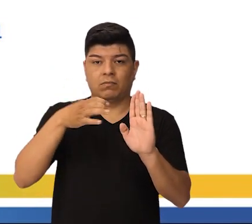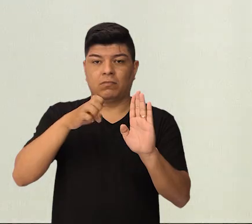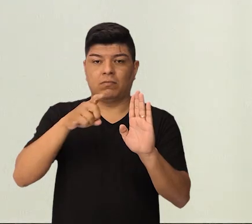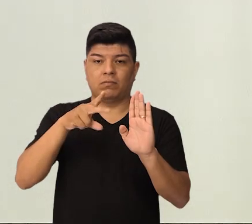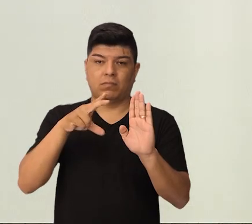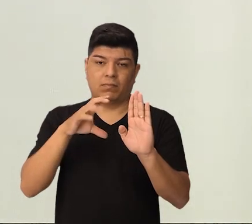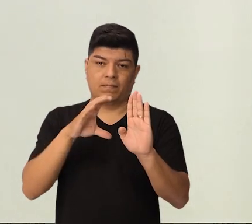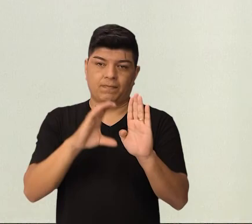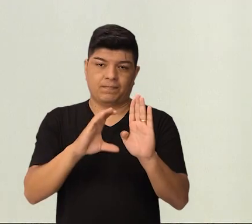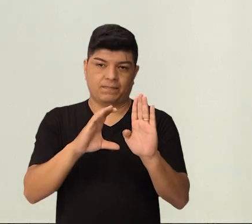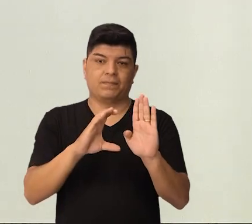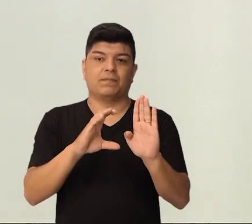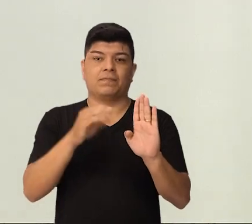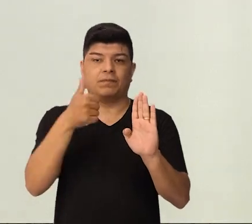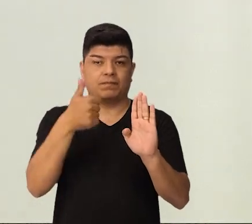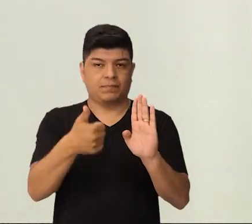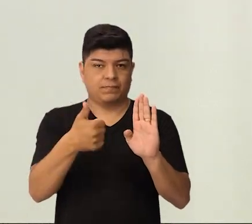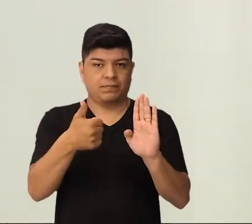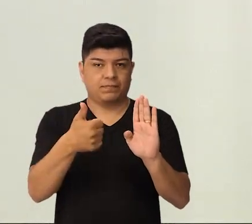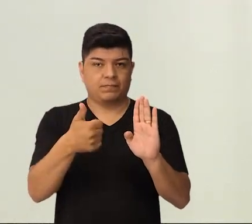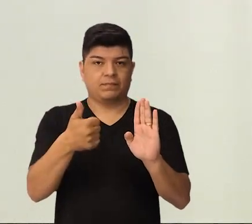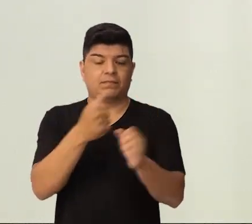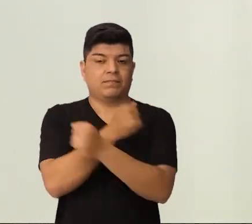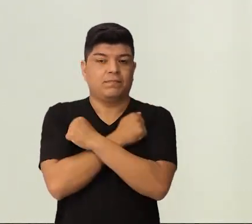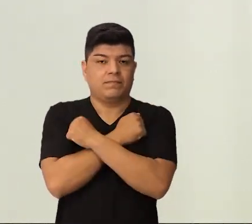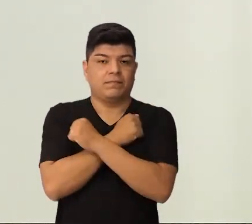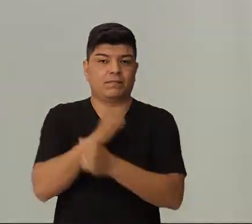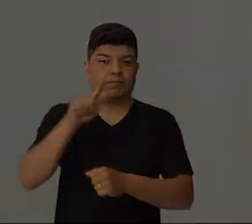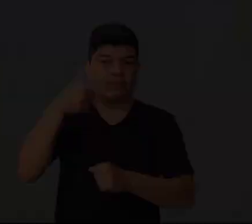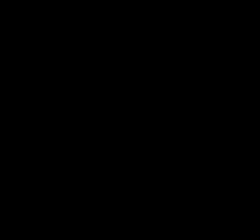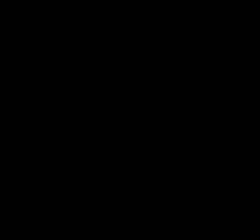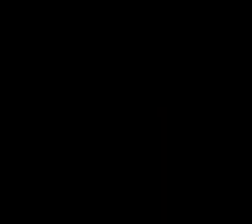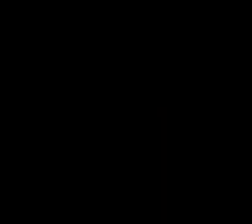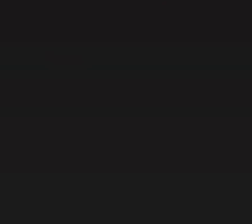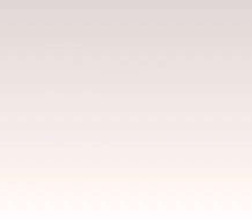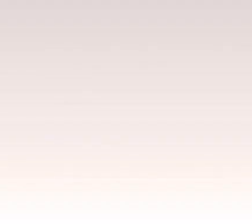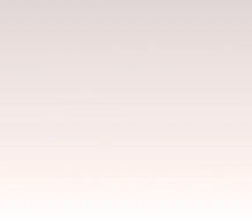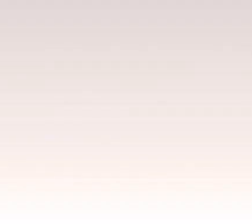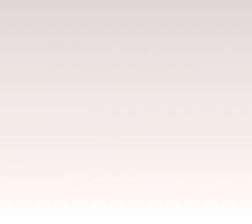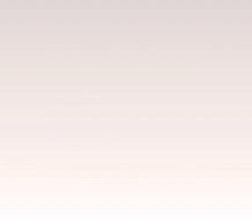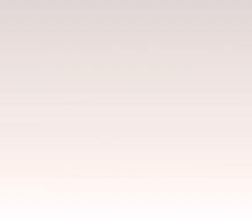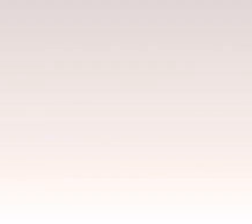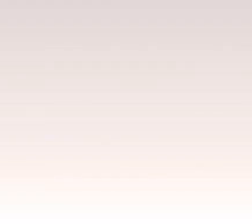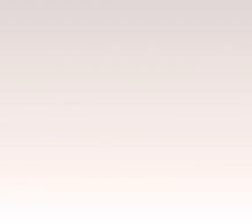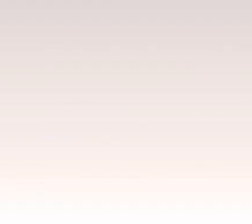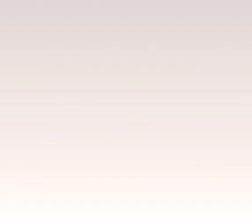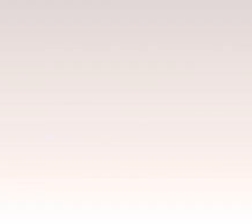a plataforma Eduque. Um abraço e até a próxima!